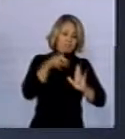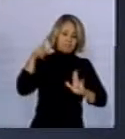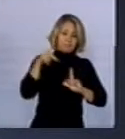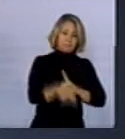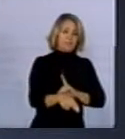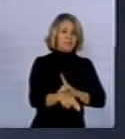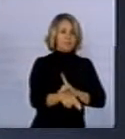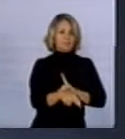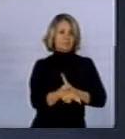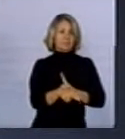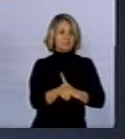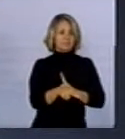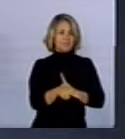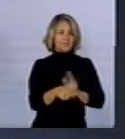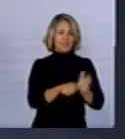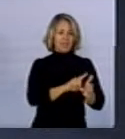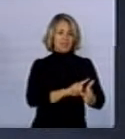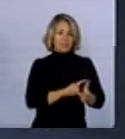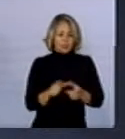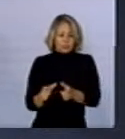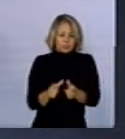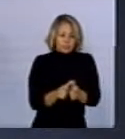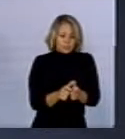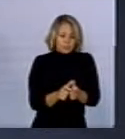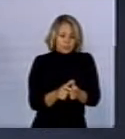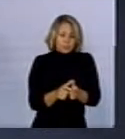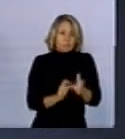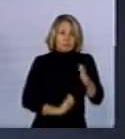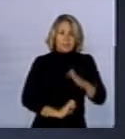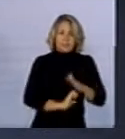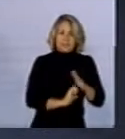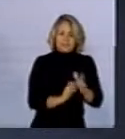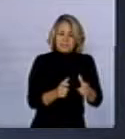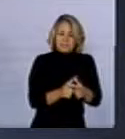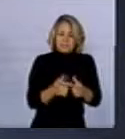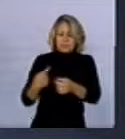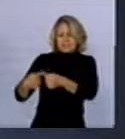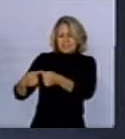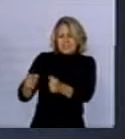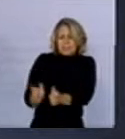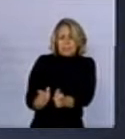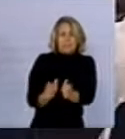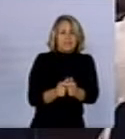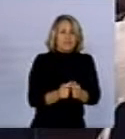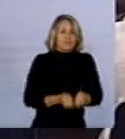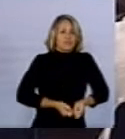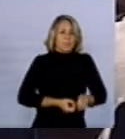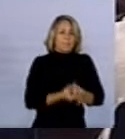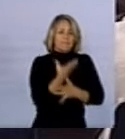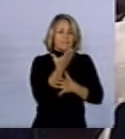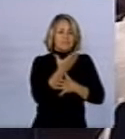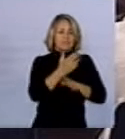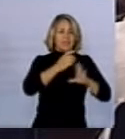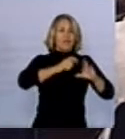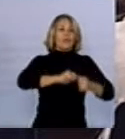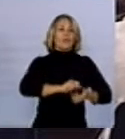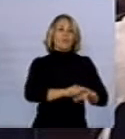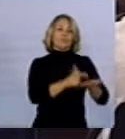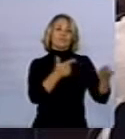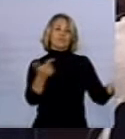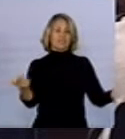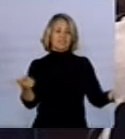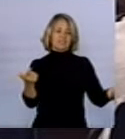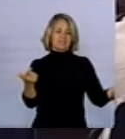ante, peremptoriamente, uma pequena prestadora, lá numa cidade do interior, de produzir o seu jornal local, de contratar um